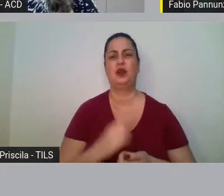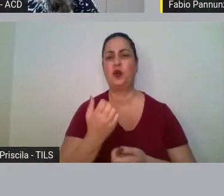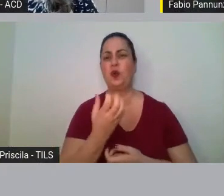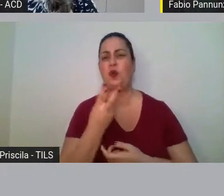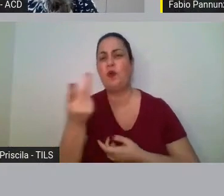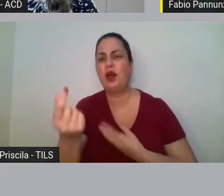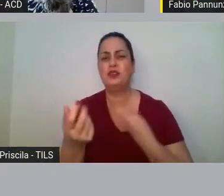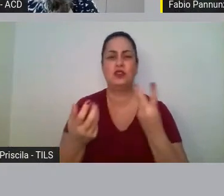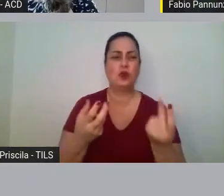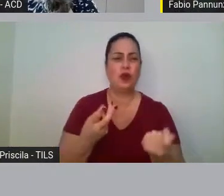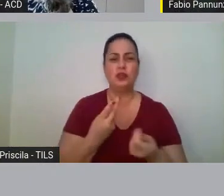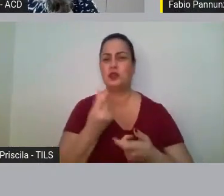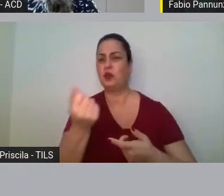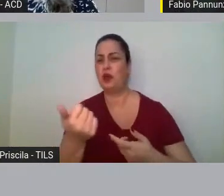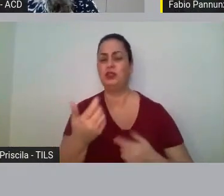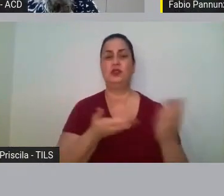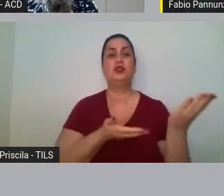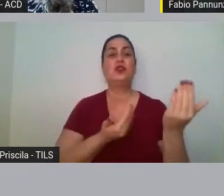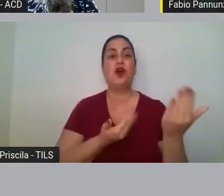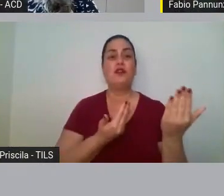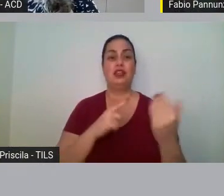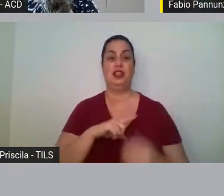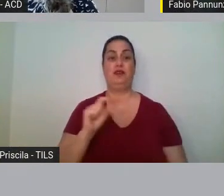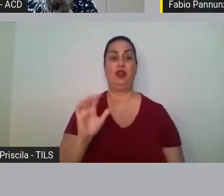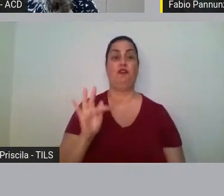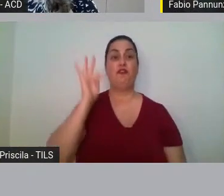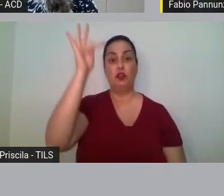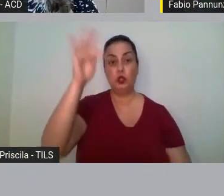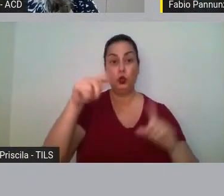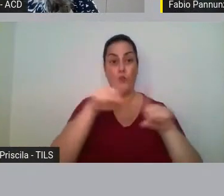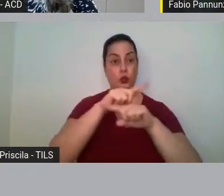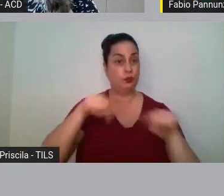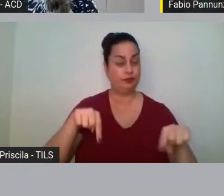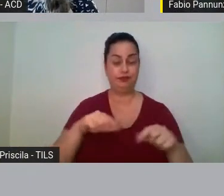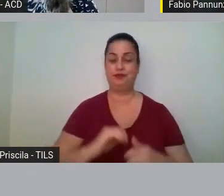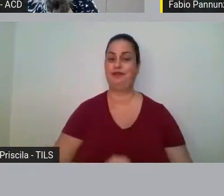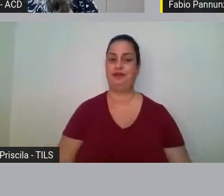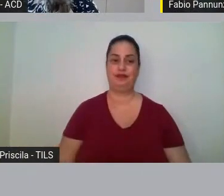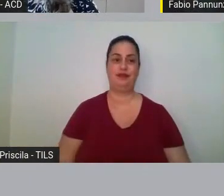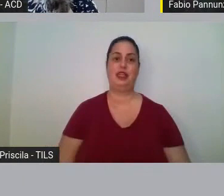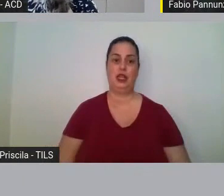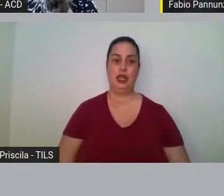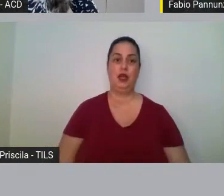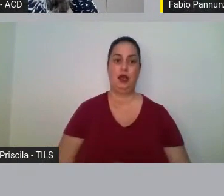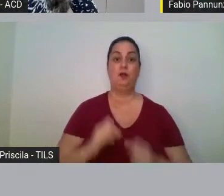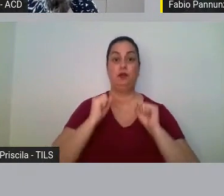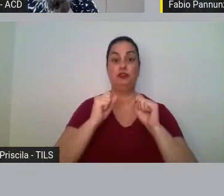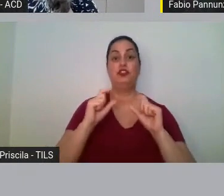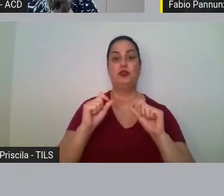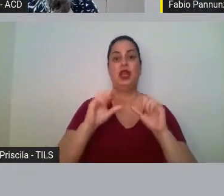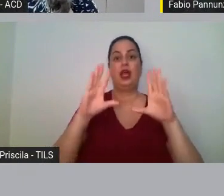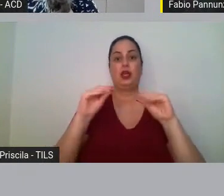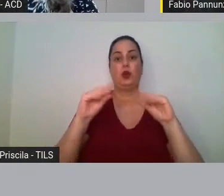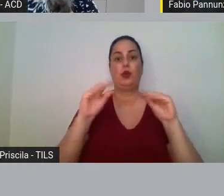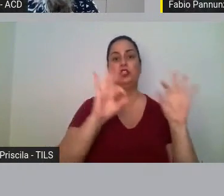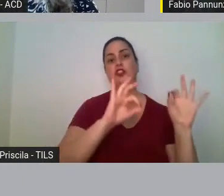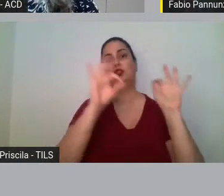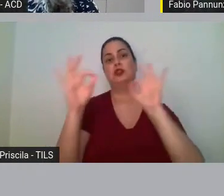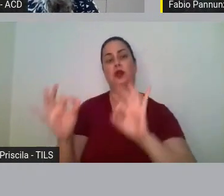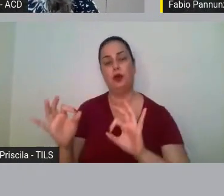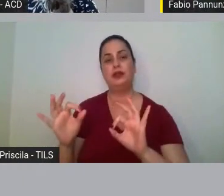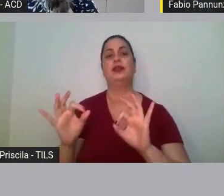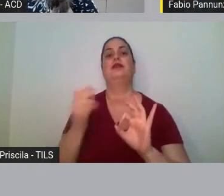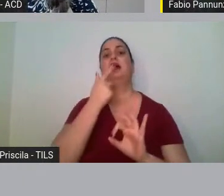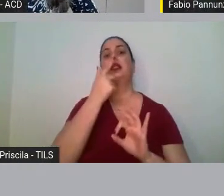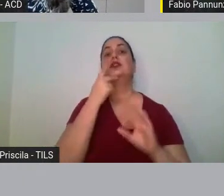seu futuro boicotado. Poderíamos passar a noite toda aqui listando coisas cortadas.